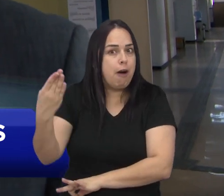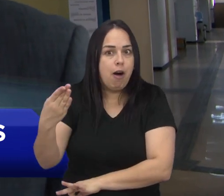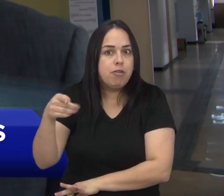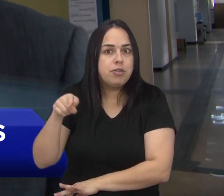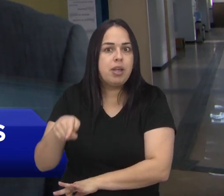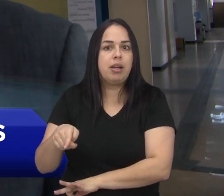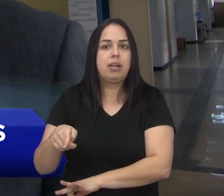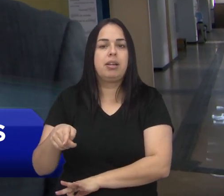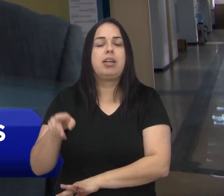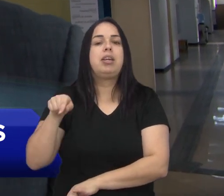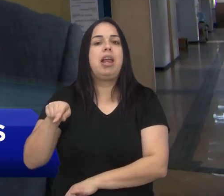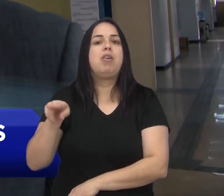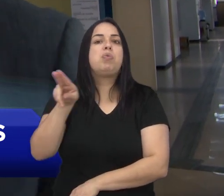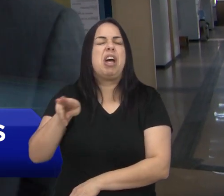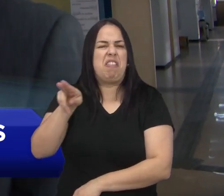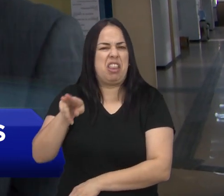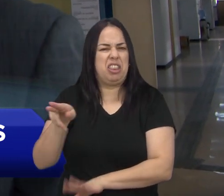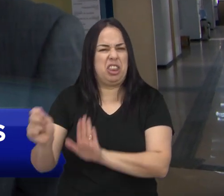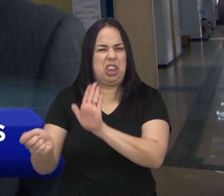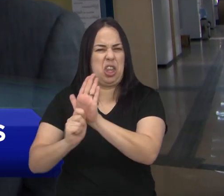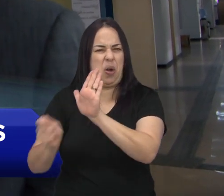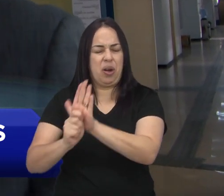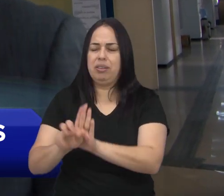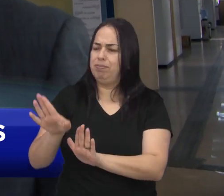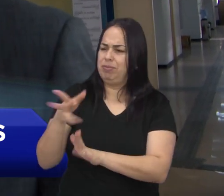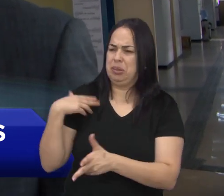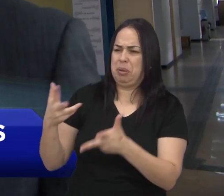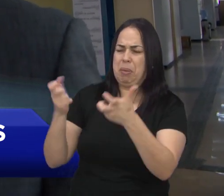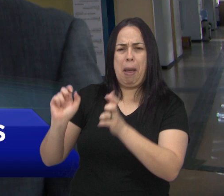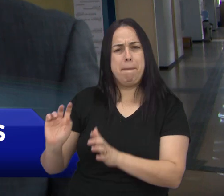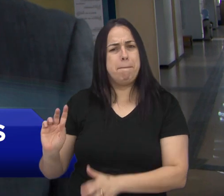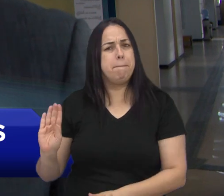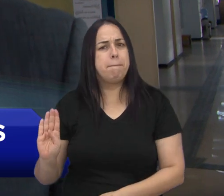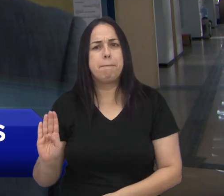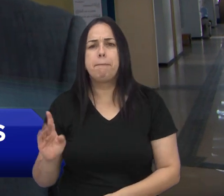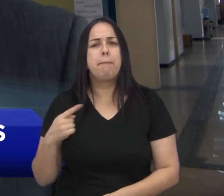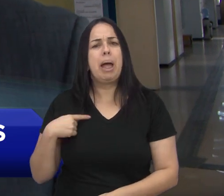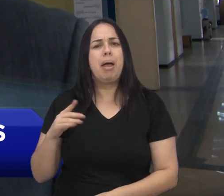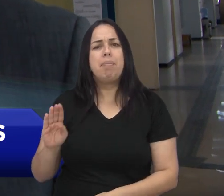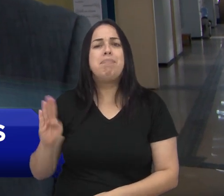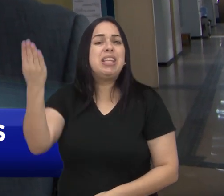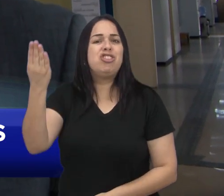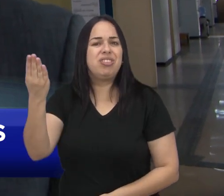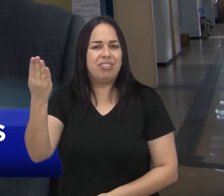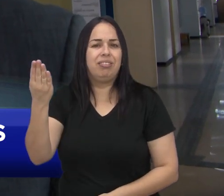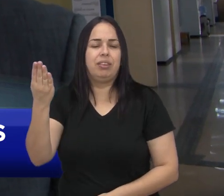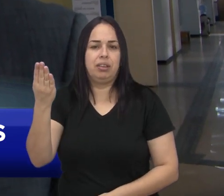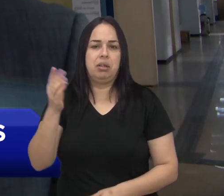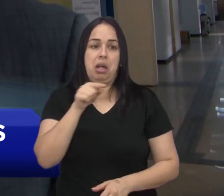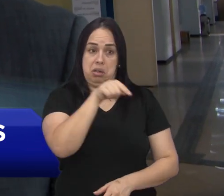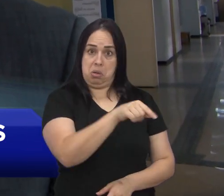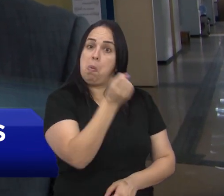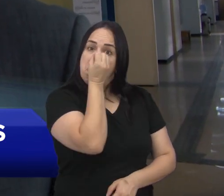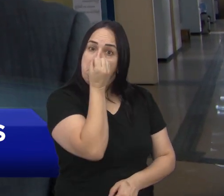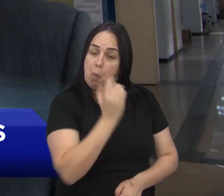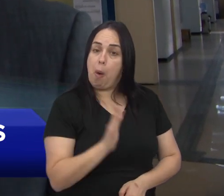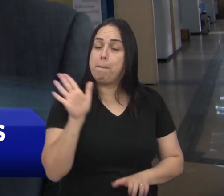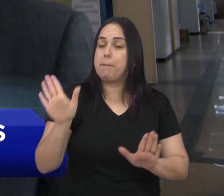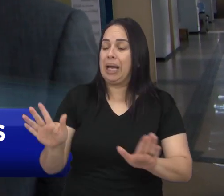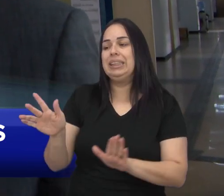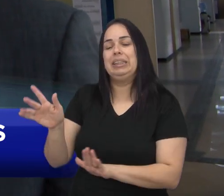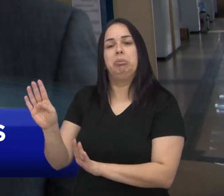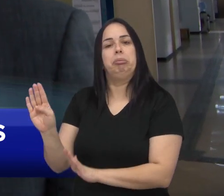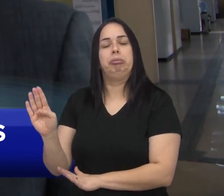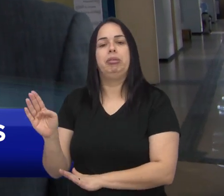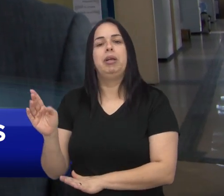completamente falso, em que esse candidato utilizava-se de drogas. Então, nós percebemos que não é tão má a inteligência artificial, ela pode